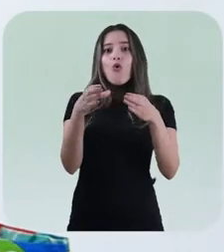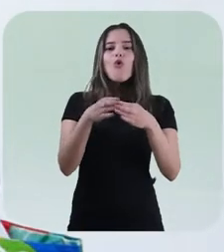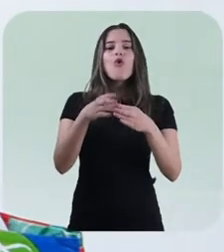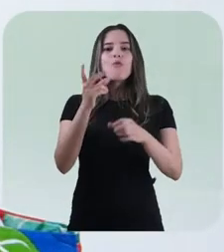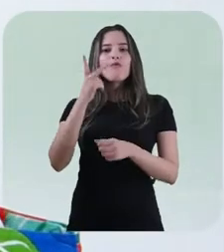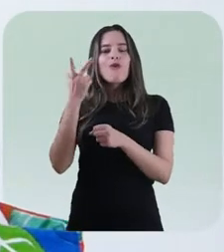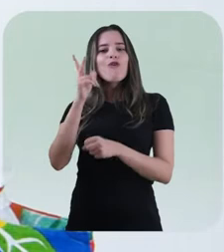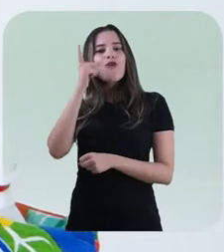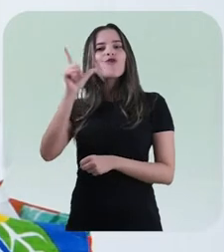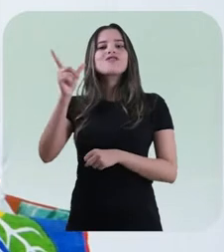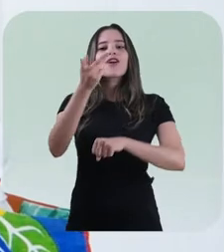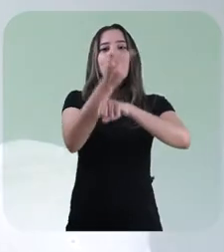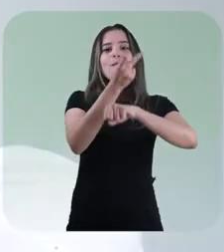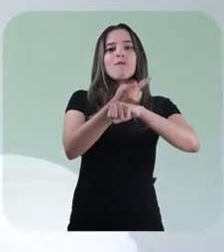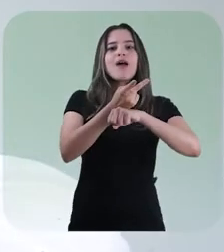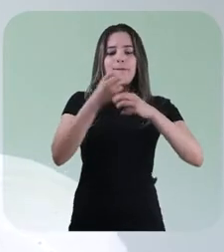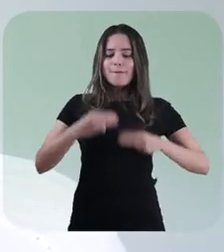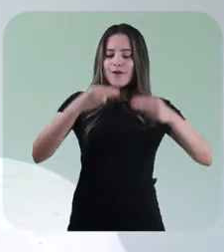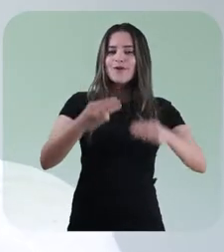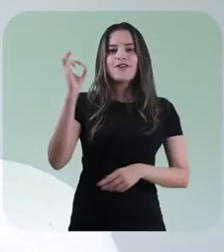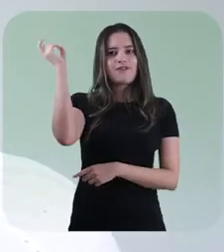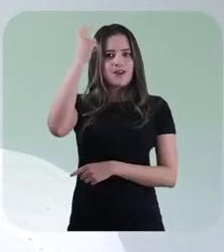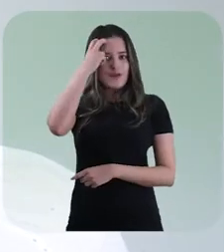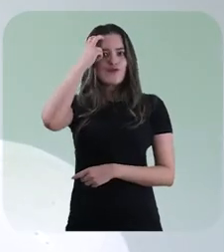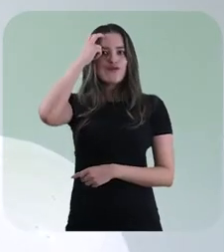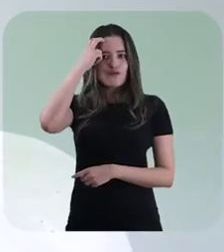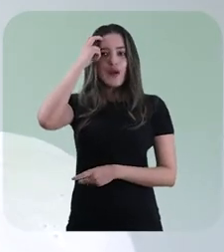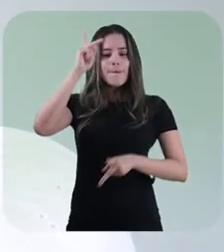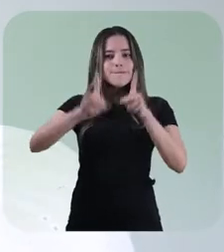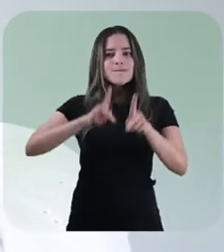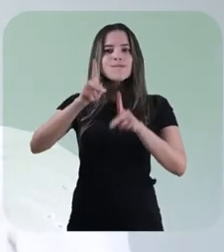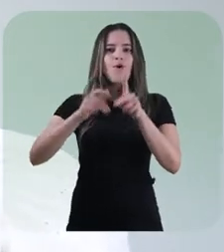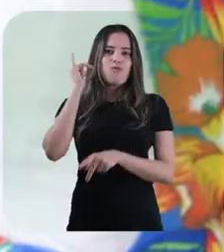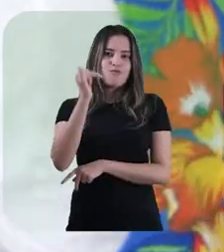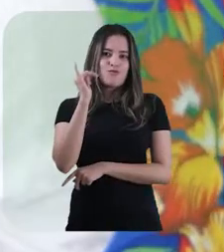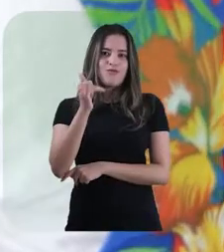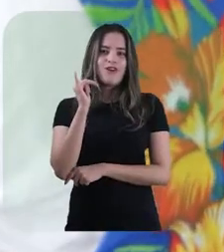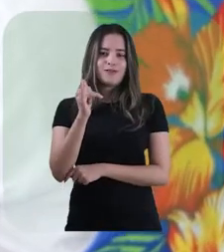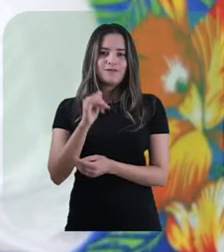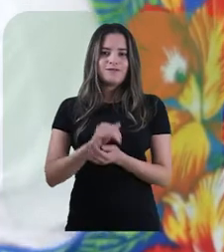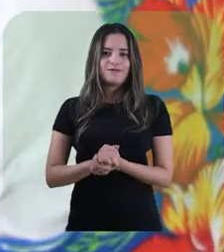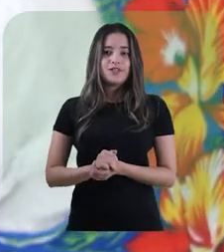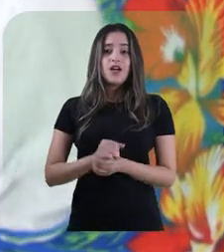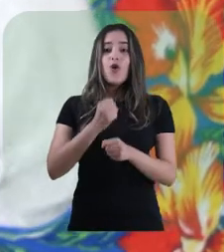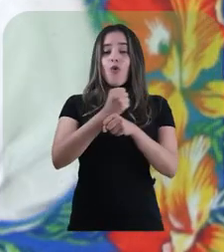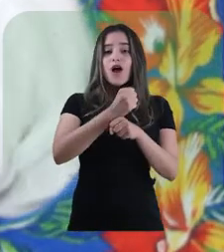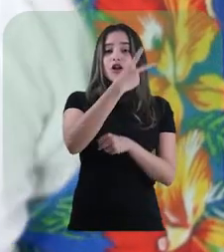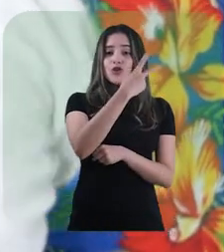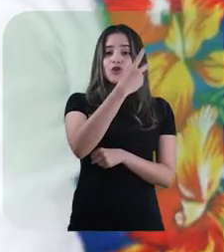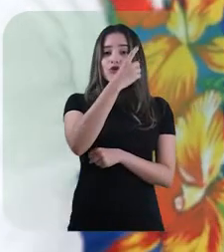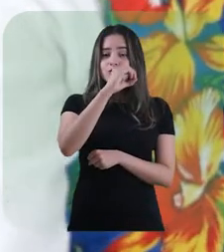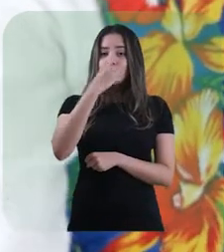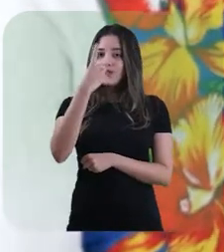sem ser o prêmio do ministério da cultura prêmio culturas populares do minc e edição Leandro